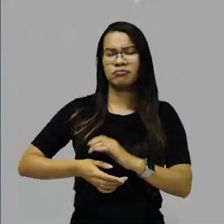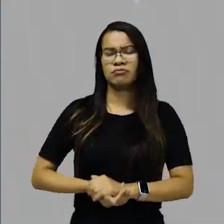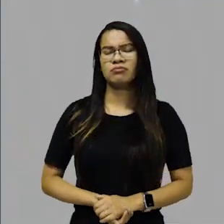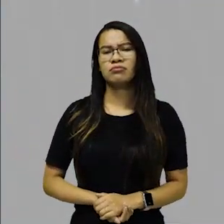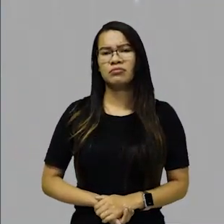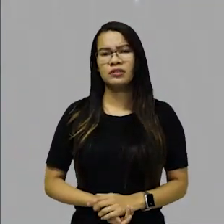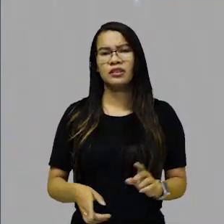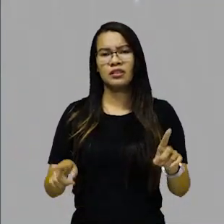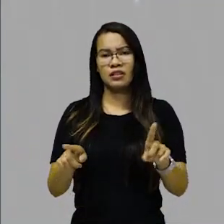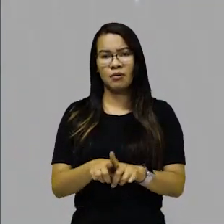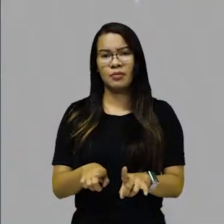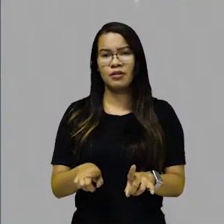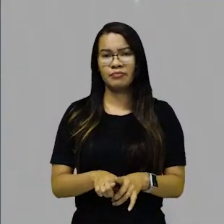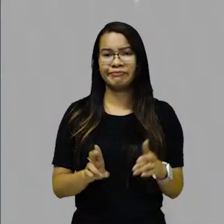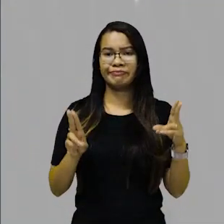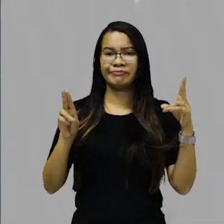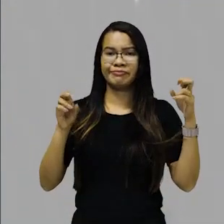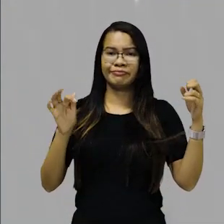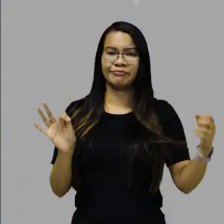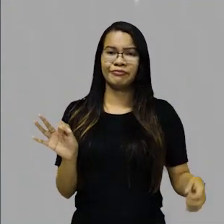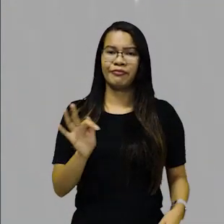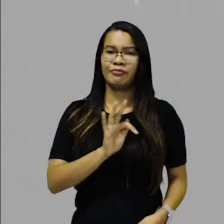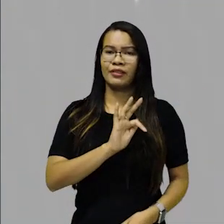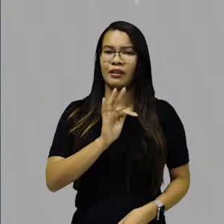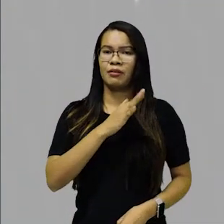Sem falar no feminicídio.